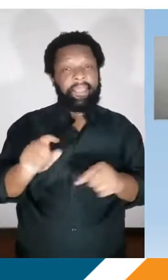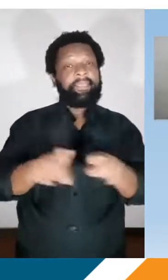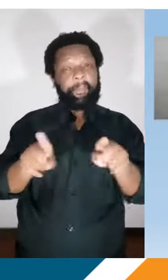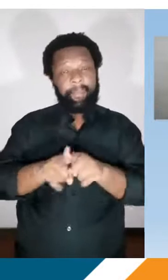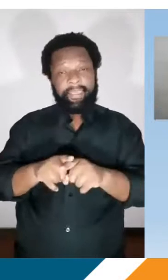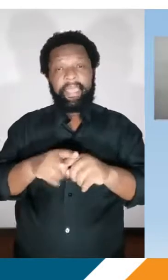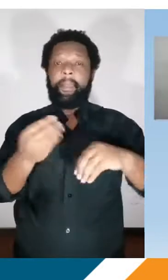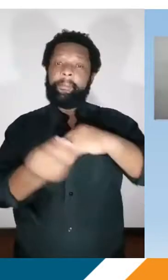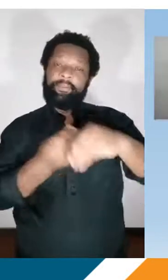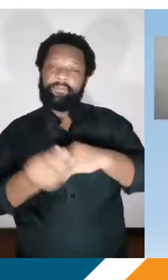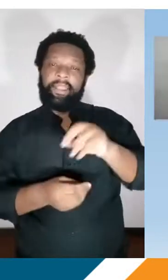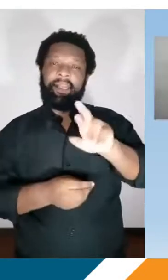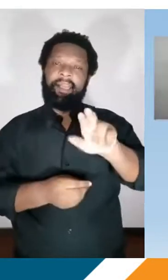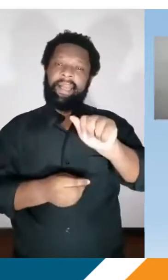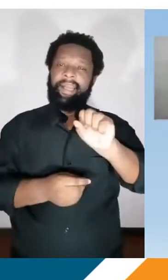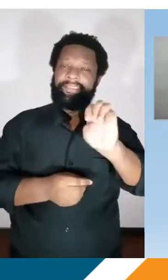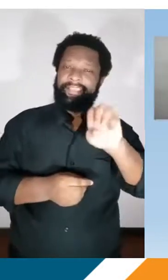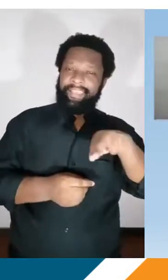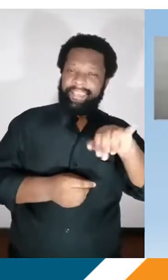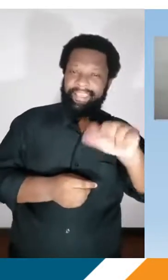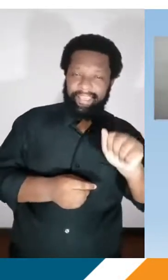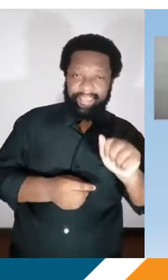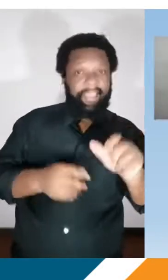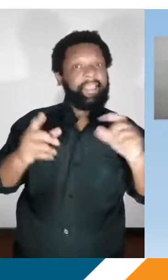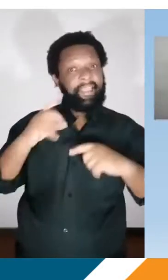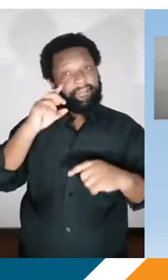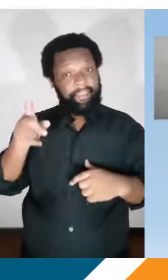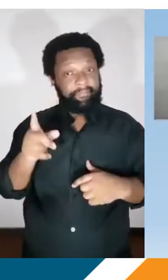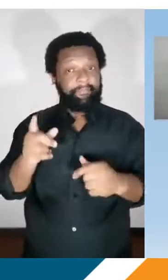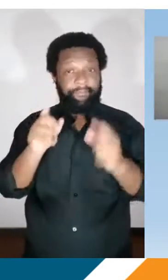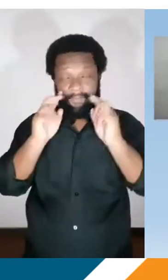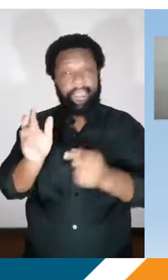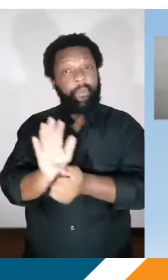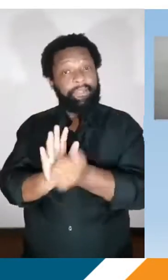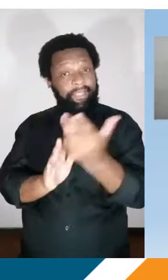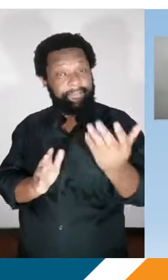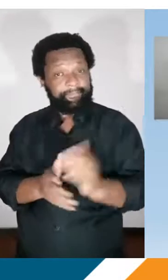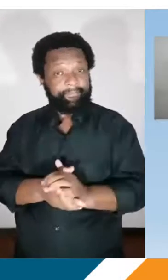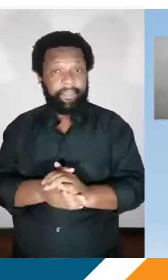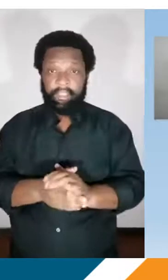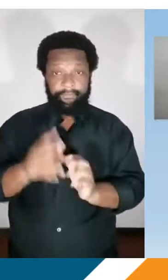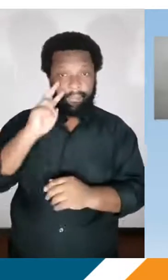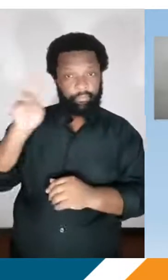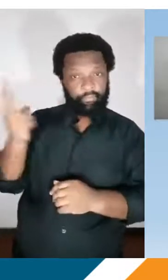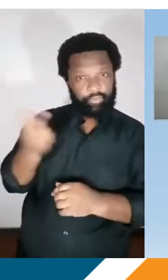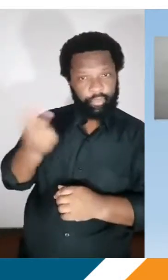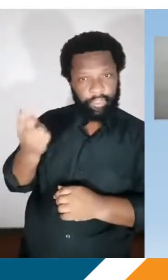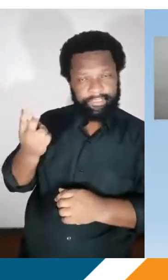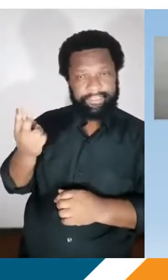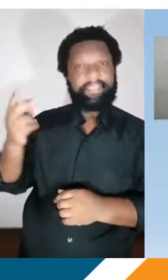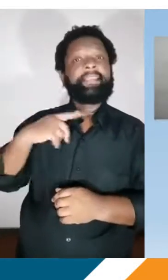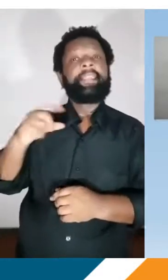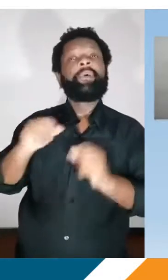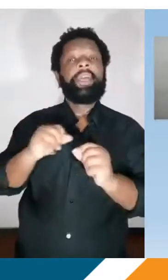Então, isso vai gerar também uma outra mistura racêmica. E é o que condiz mesmo quando a gente for avaliar aqui a quantidade. Essas duas aqui,